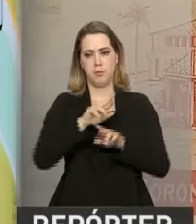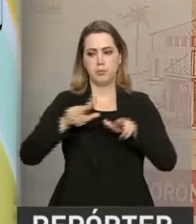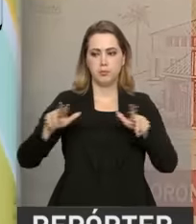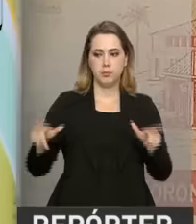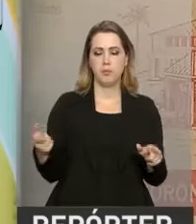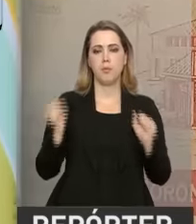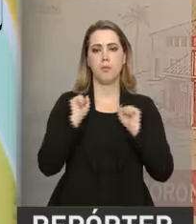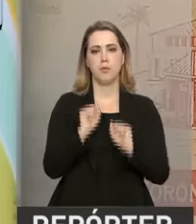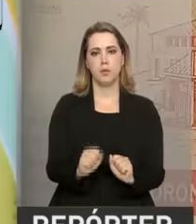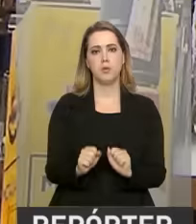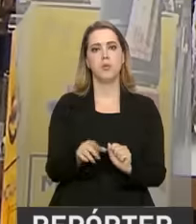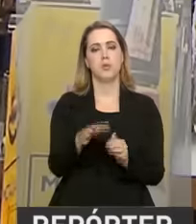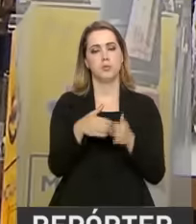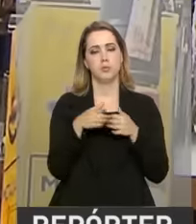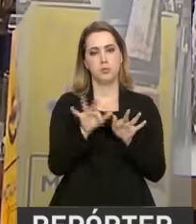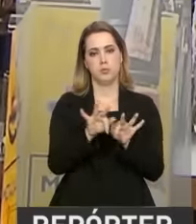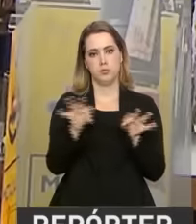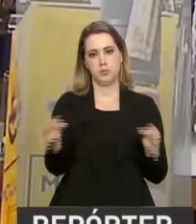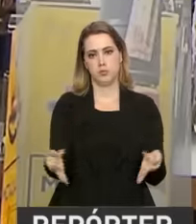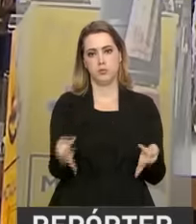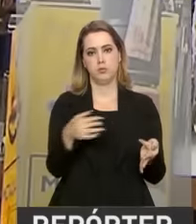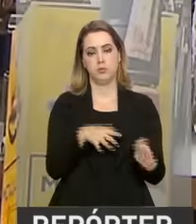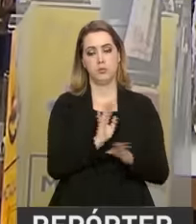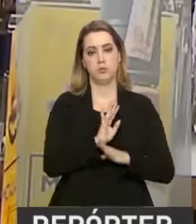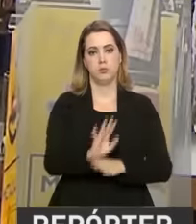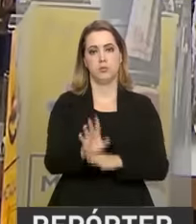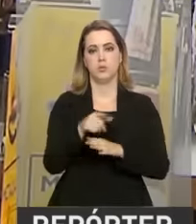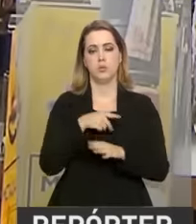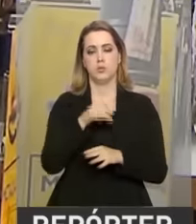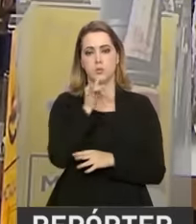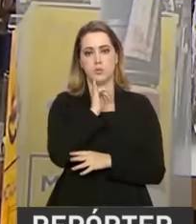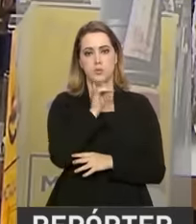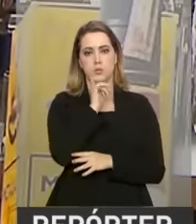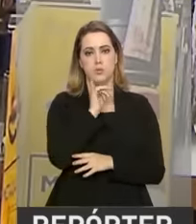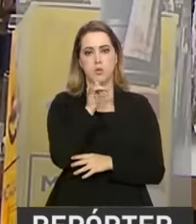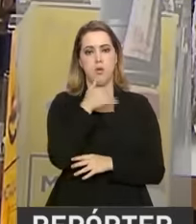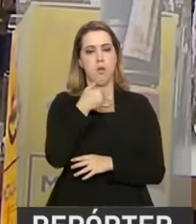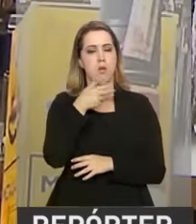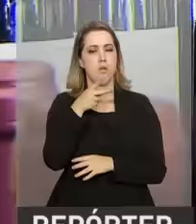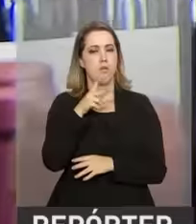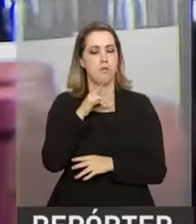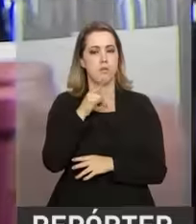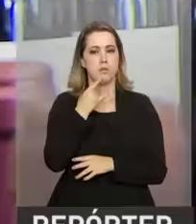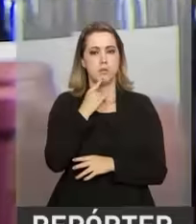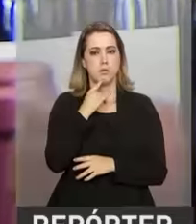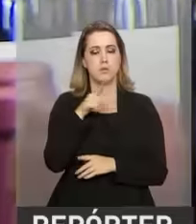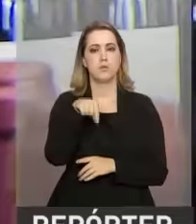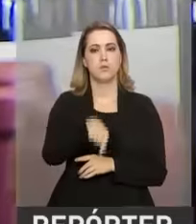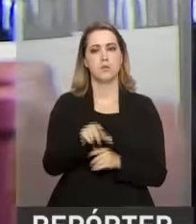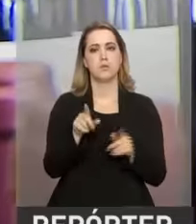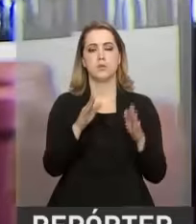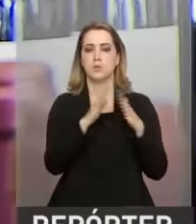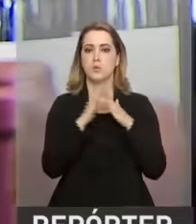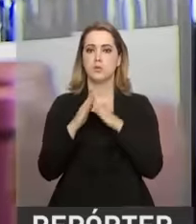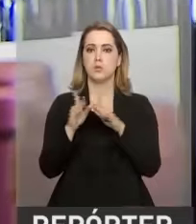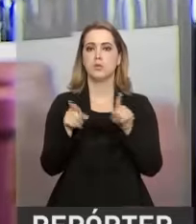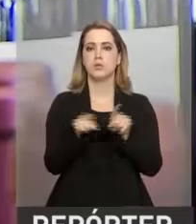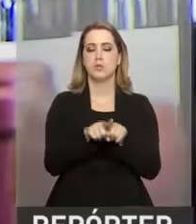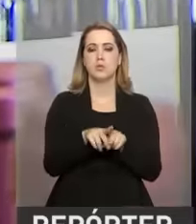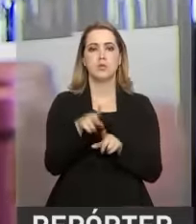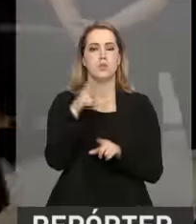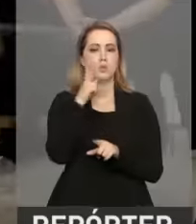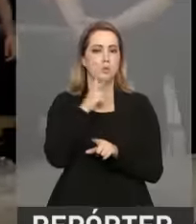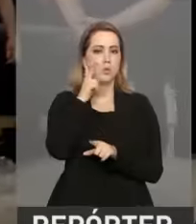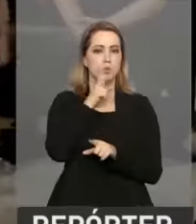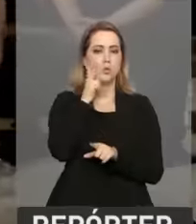poder optar pelo Simples. A medida vai beneficiar, por exemplo, cervejeiros artesanais e pequenos produtores de vinho e